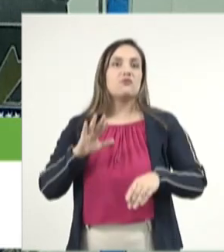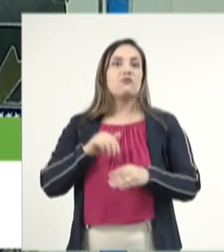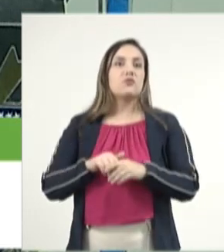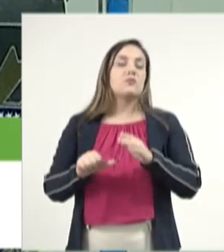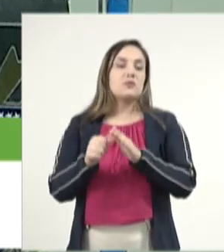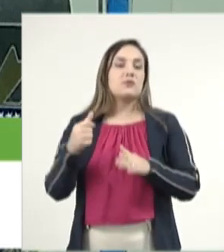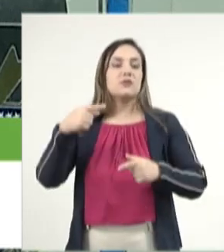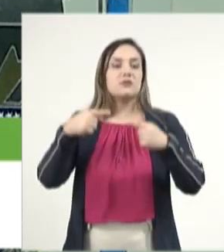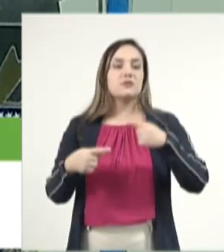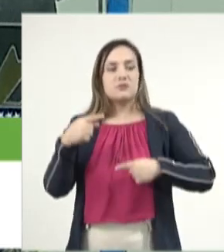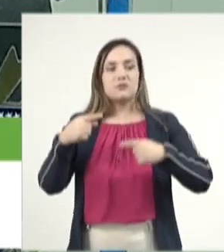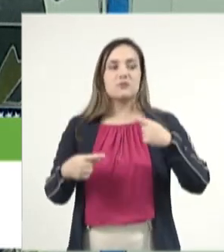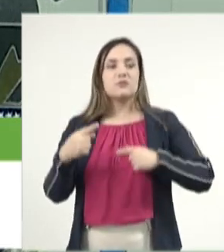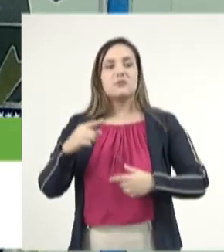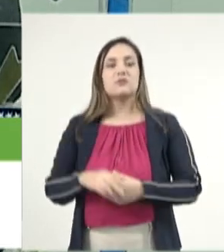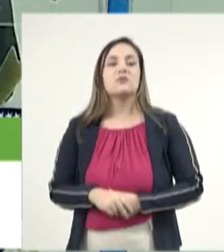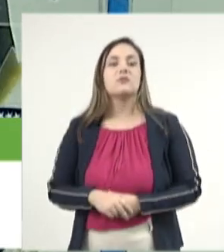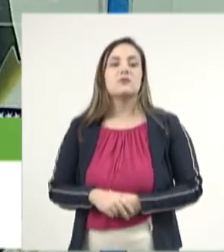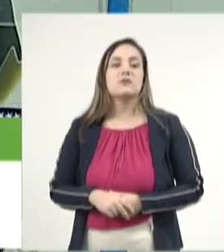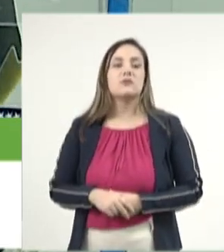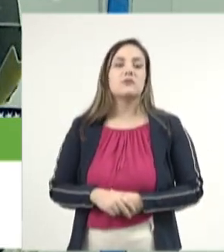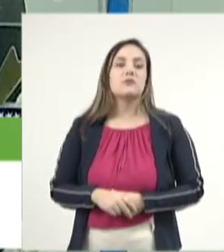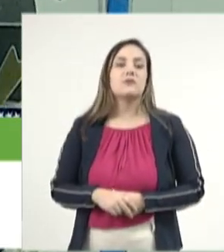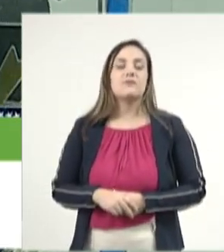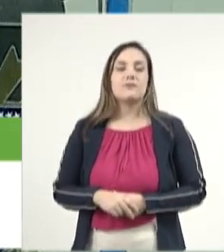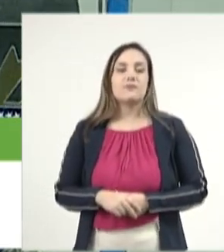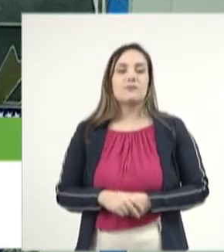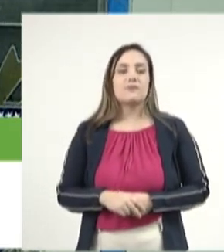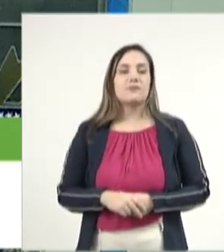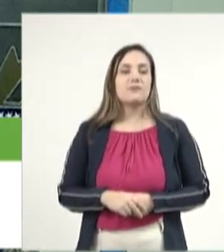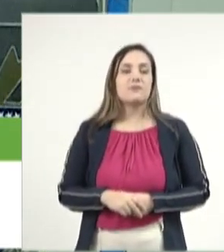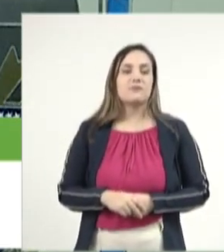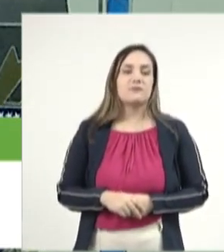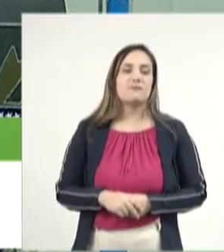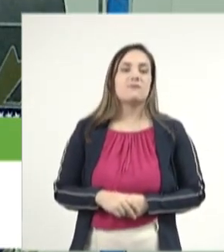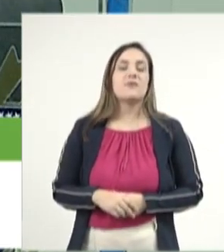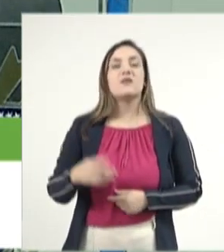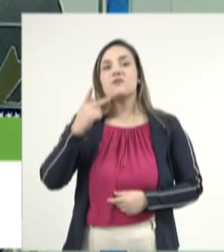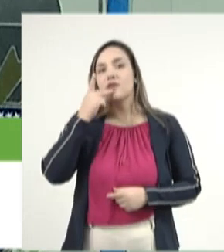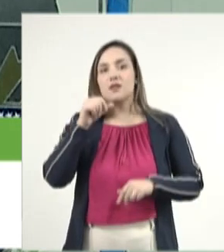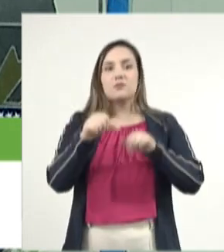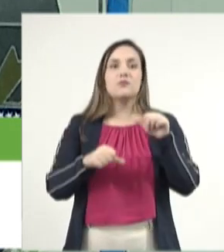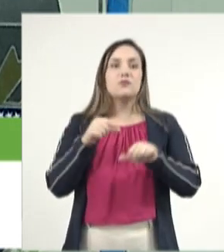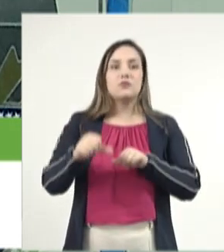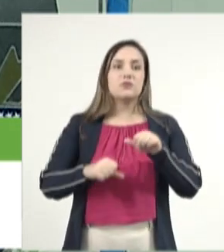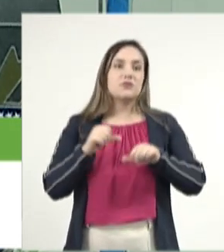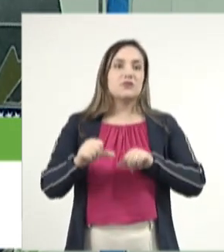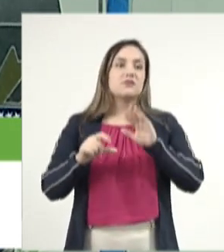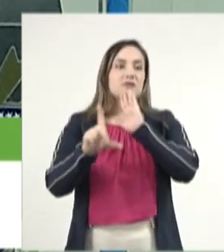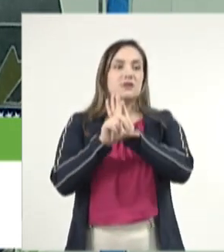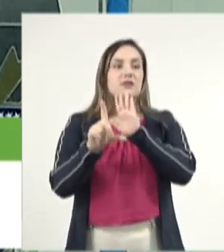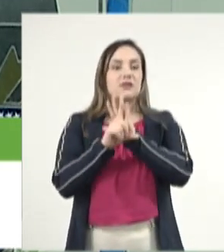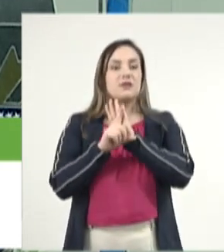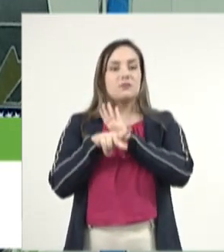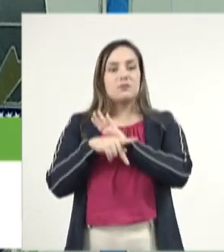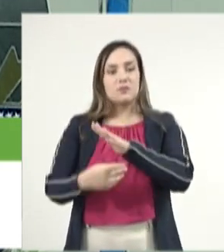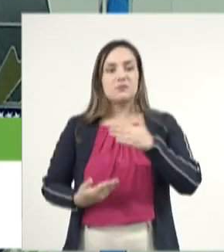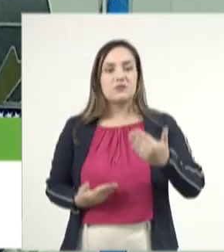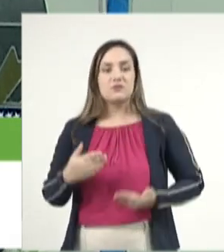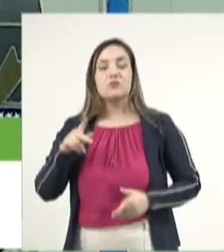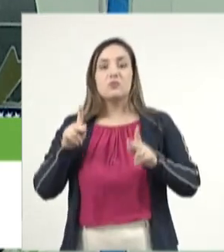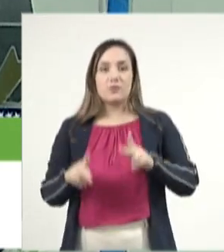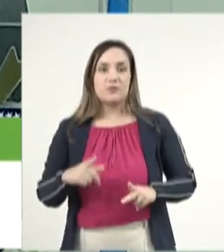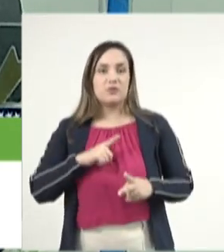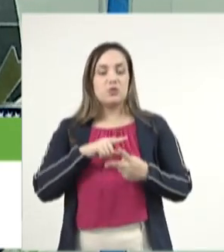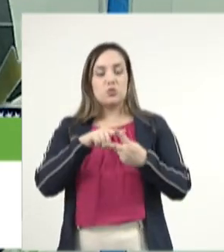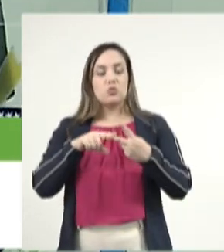primeira discussão e que traz mudanças na legislação sobre os servidores públicos do Poder Judiciário. São 2